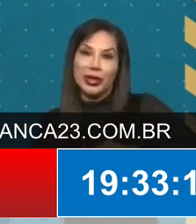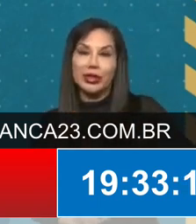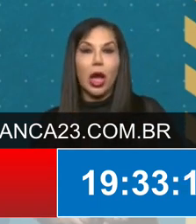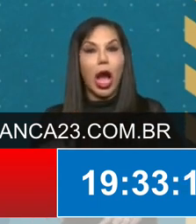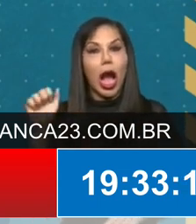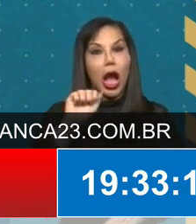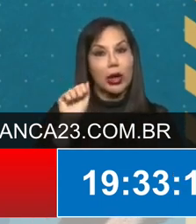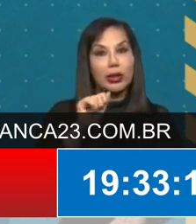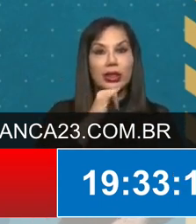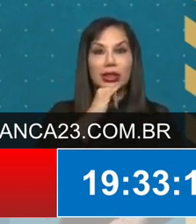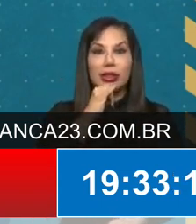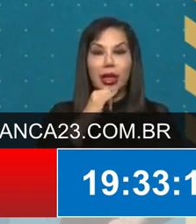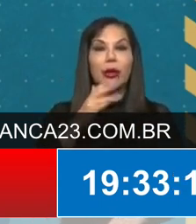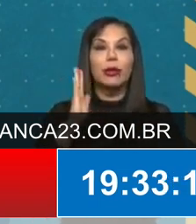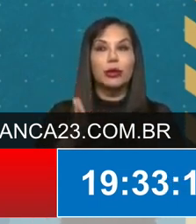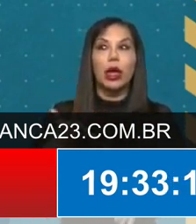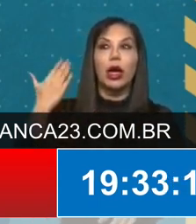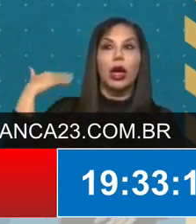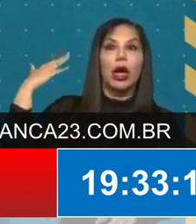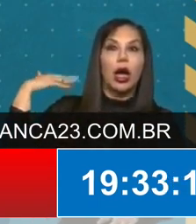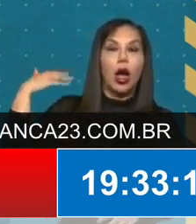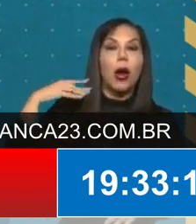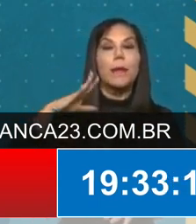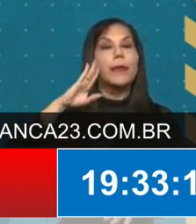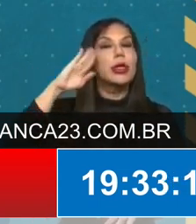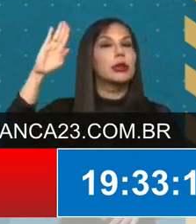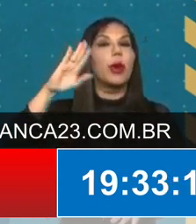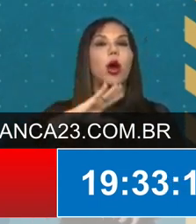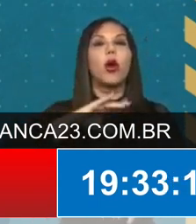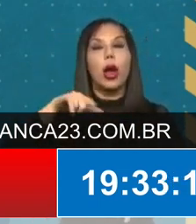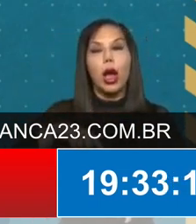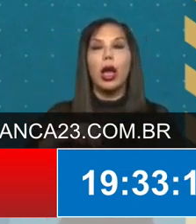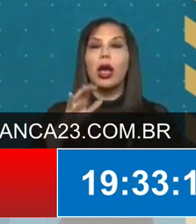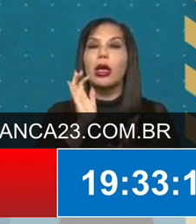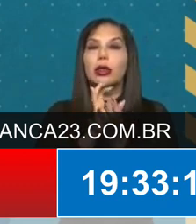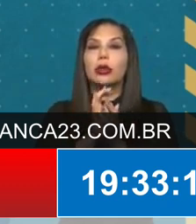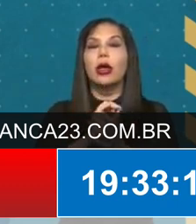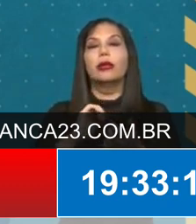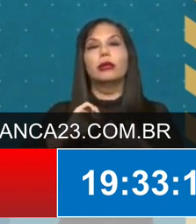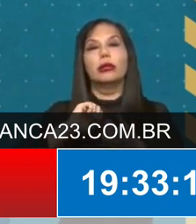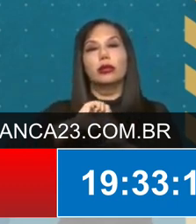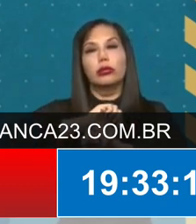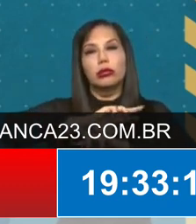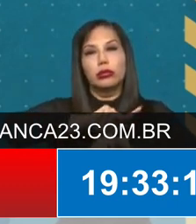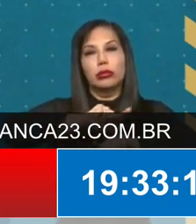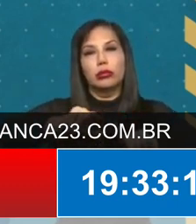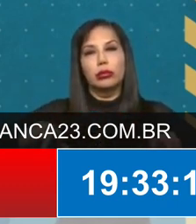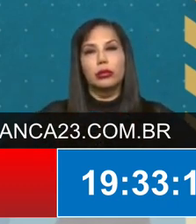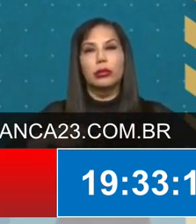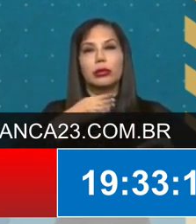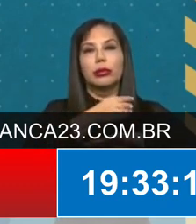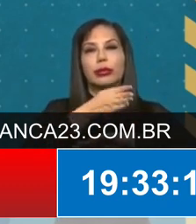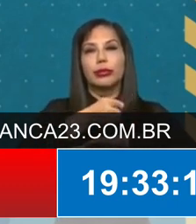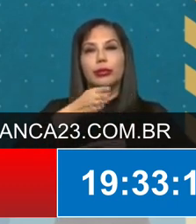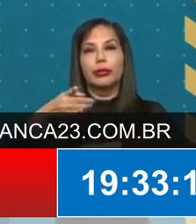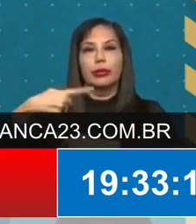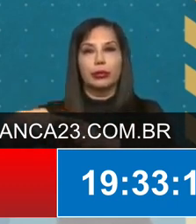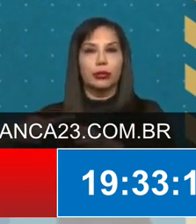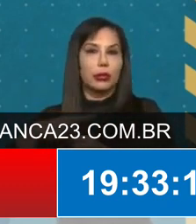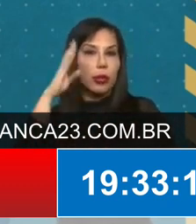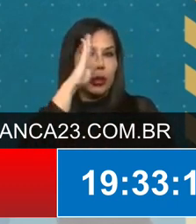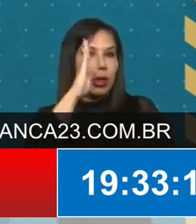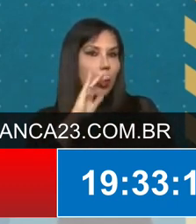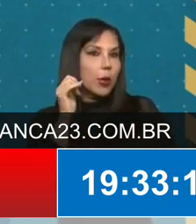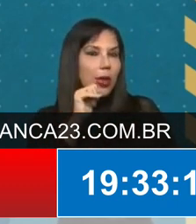agosto por exemplo elas fizeram o Girl power run um circuito que acontece em diversas cidades brasileiras voltado para mulheres que